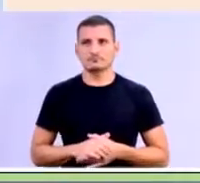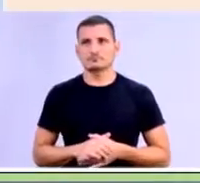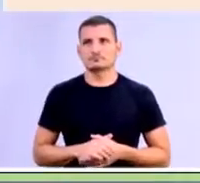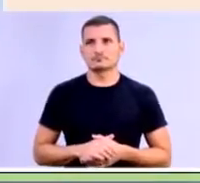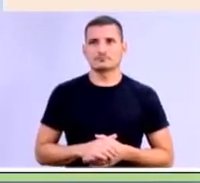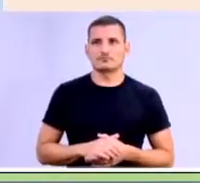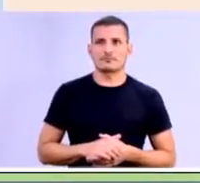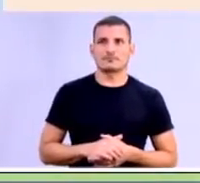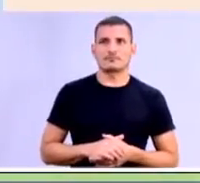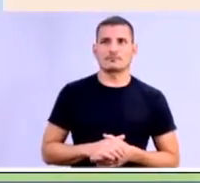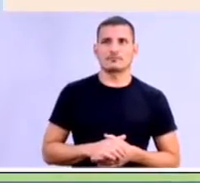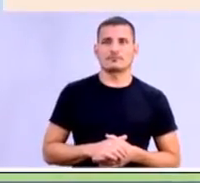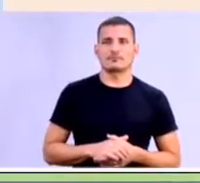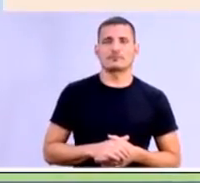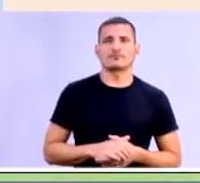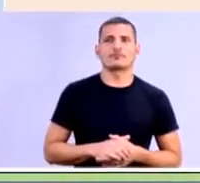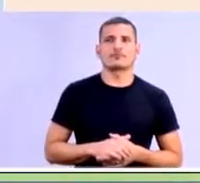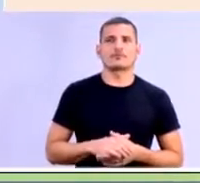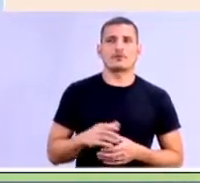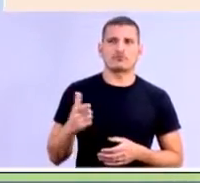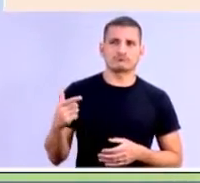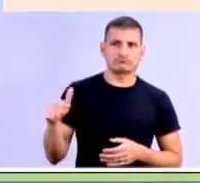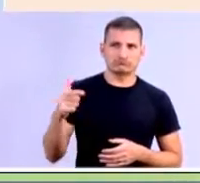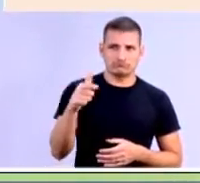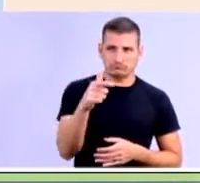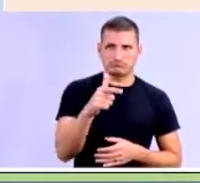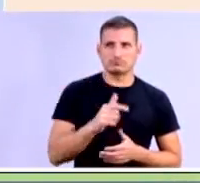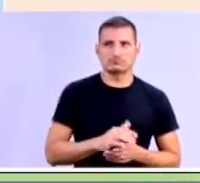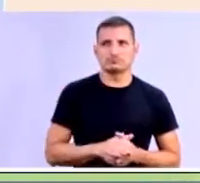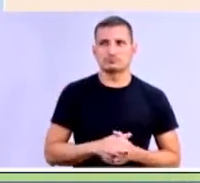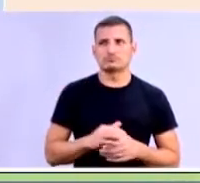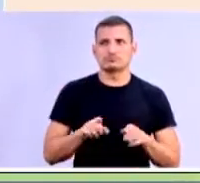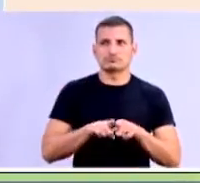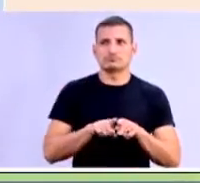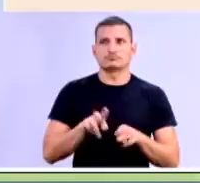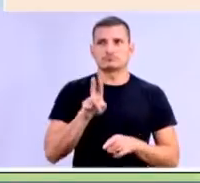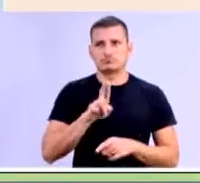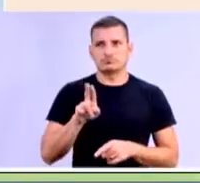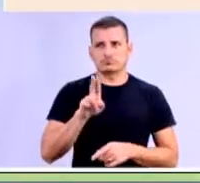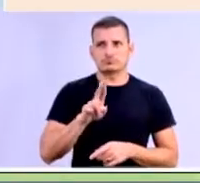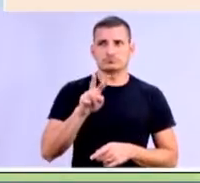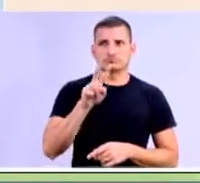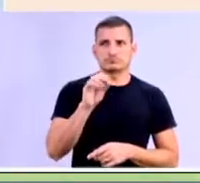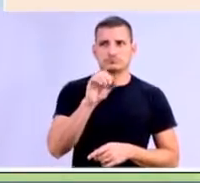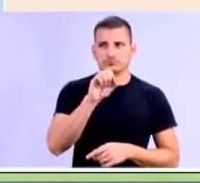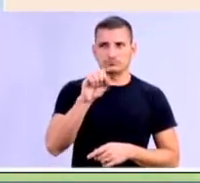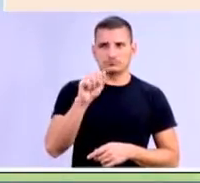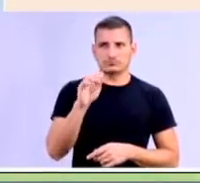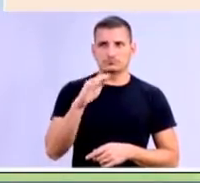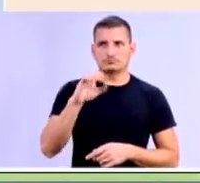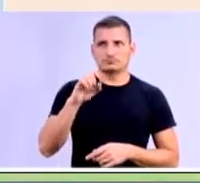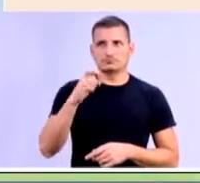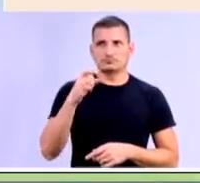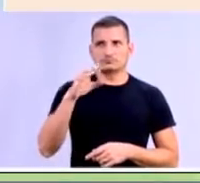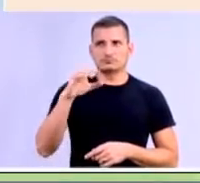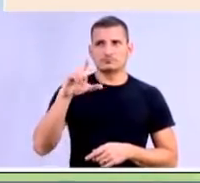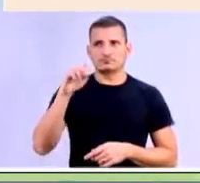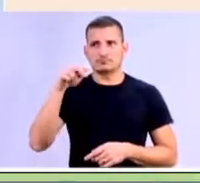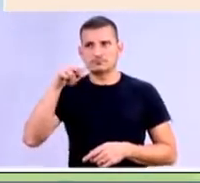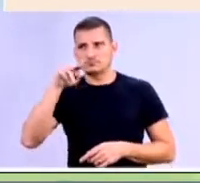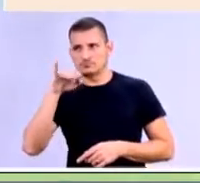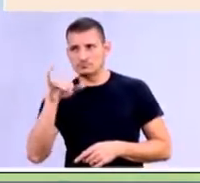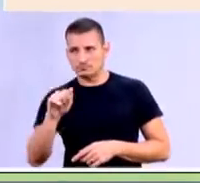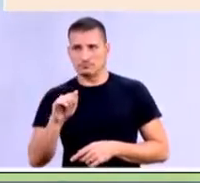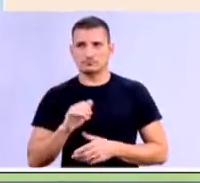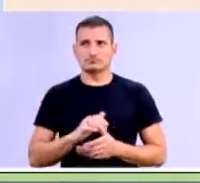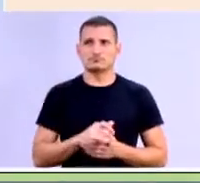Para as demais autoridades, você também utiliza o Vossa Excelência como pronome de tratamento,